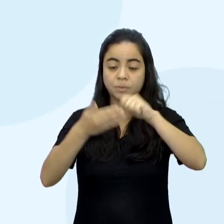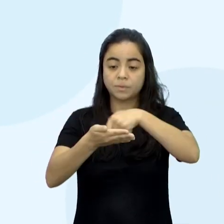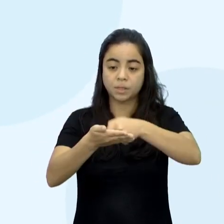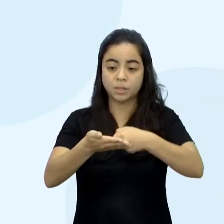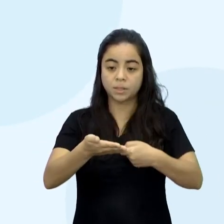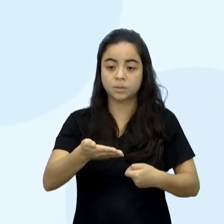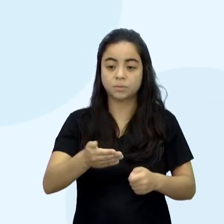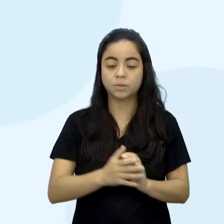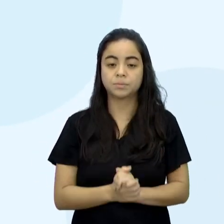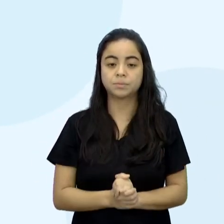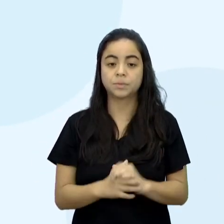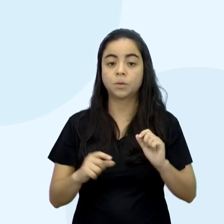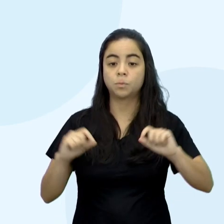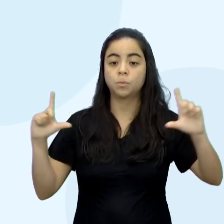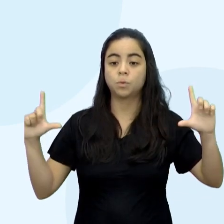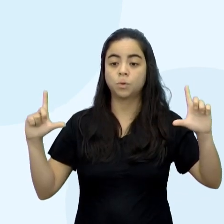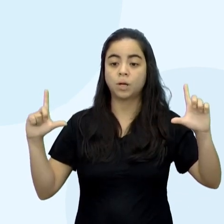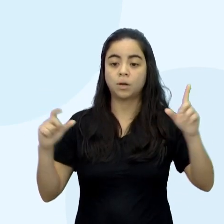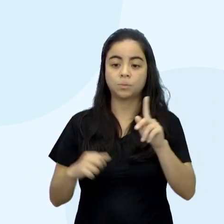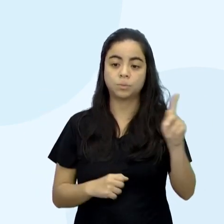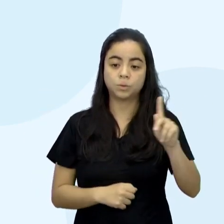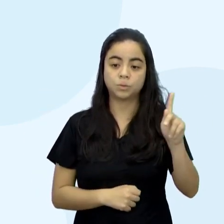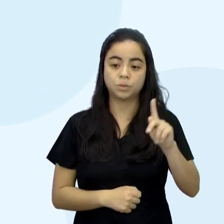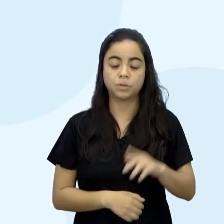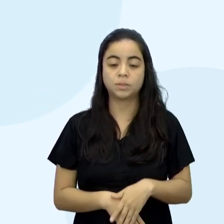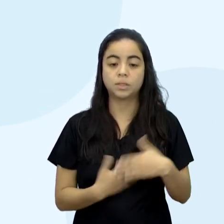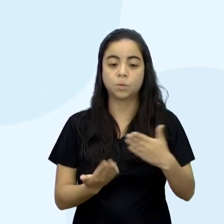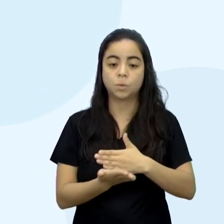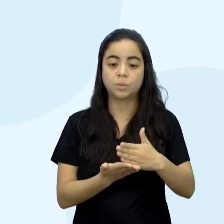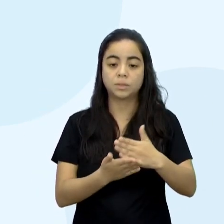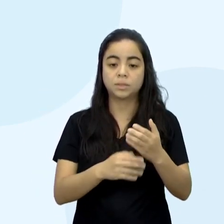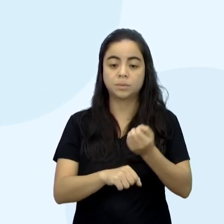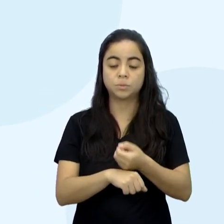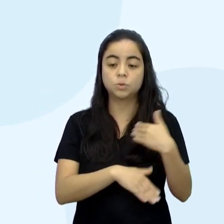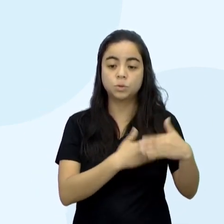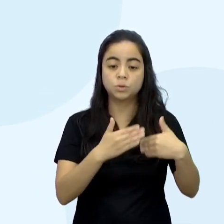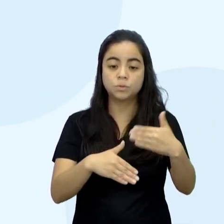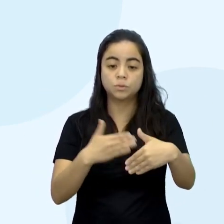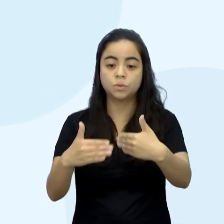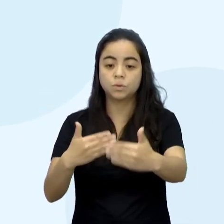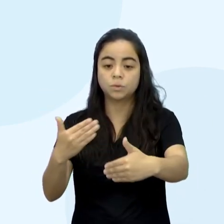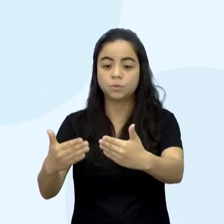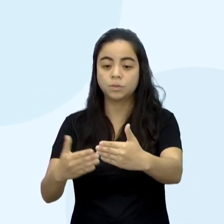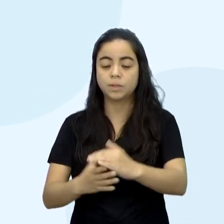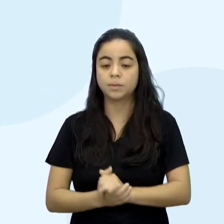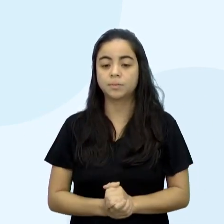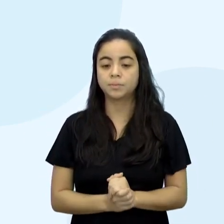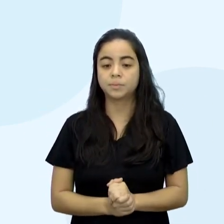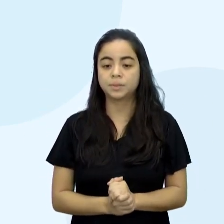vocês. O mural da professora, então nós entramos no desenvolvimento e o que vem por aí, o resto do